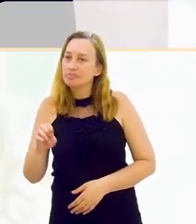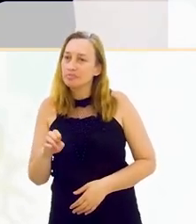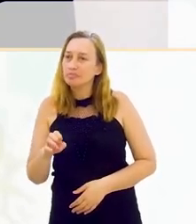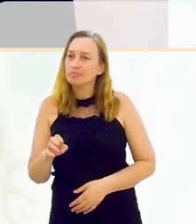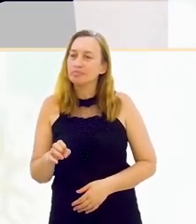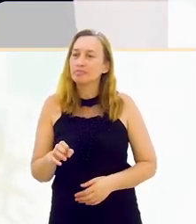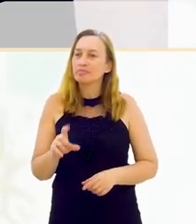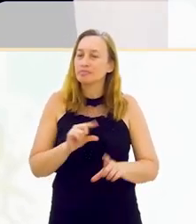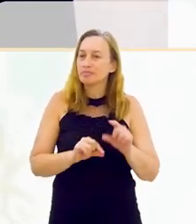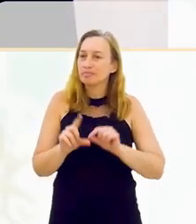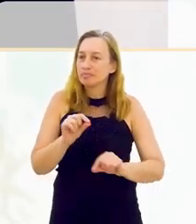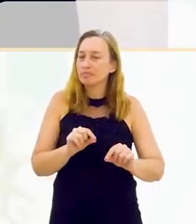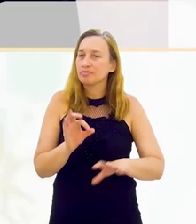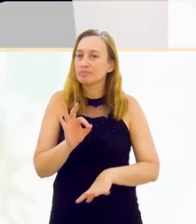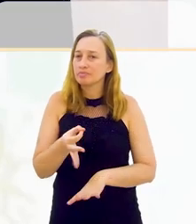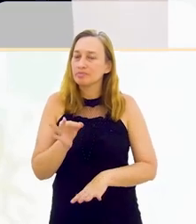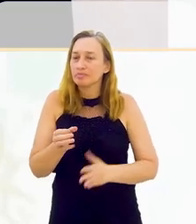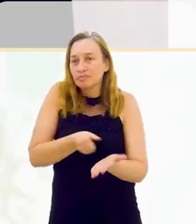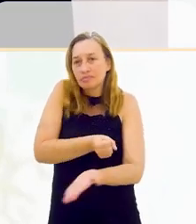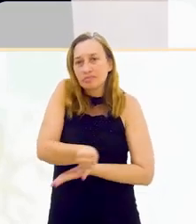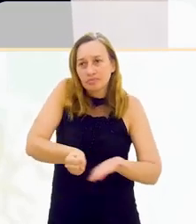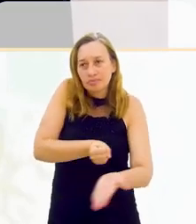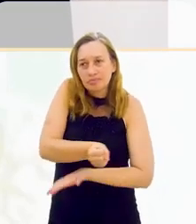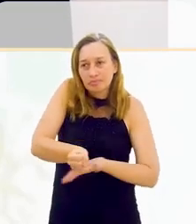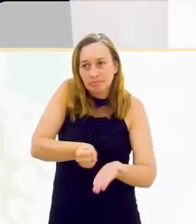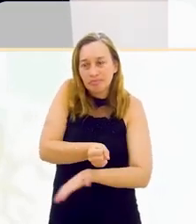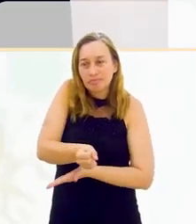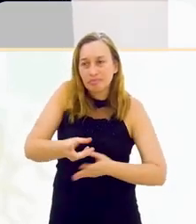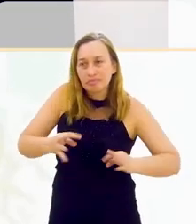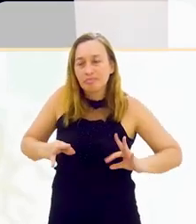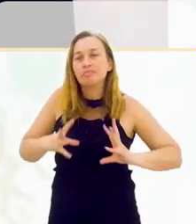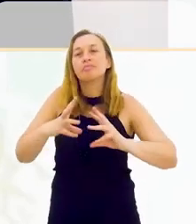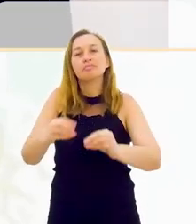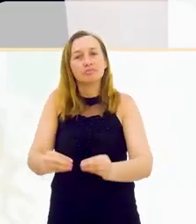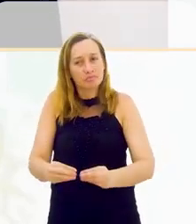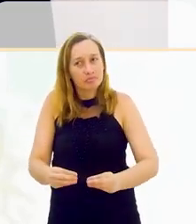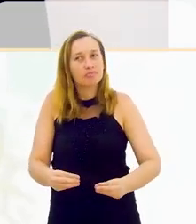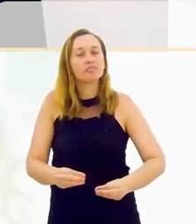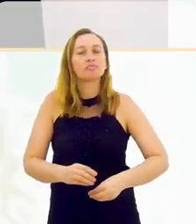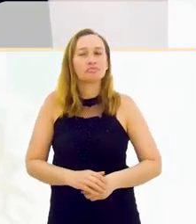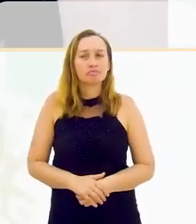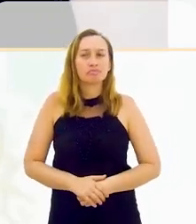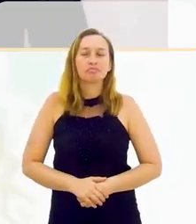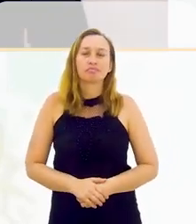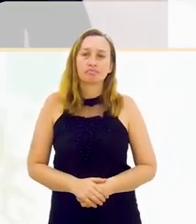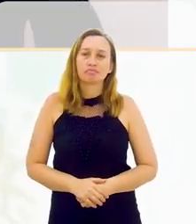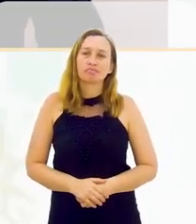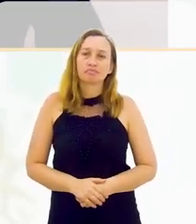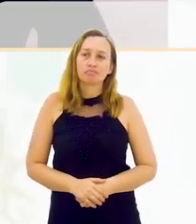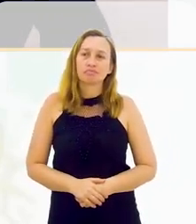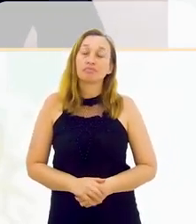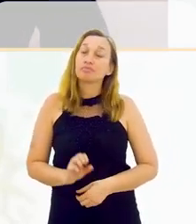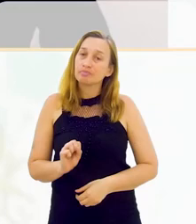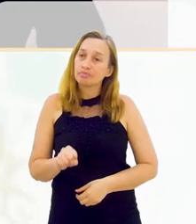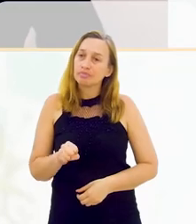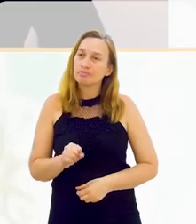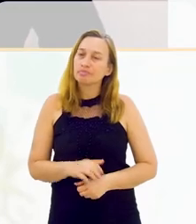Os pais com suas É o escolhas. alicerce, é o chão que a gente vai